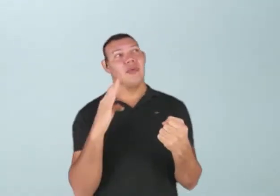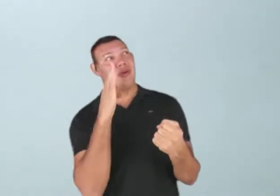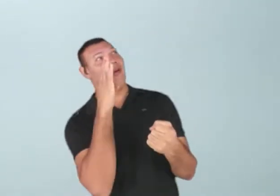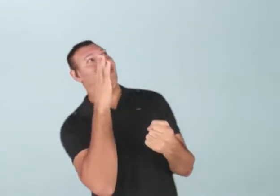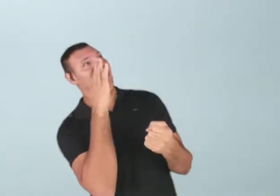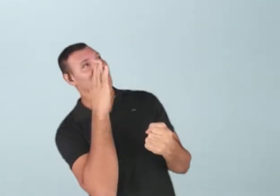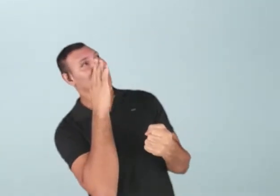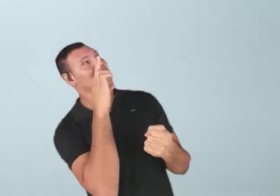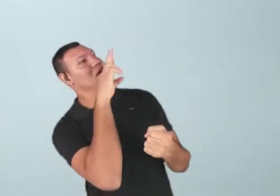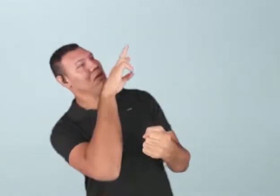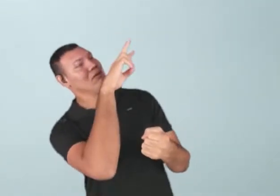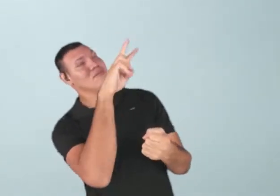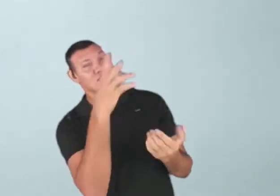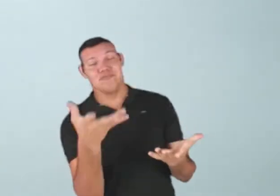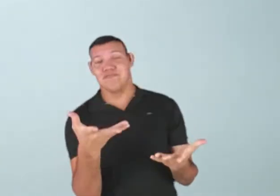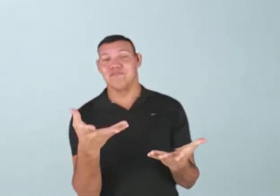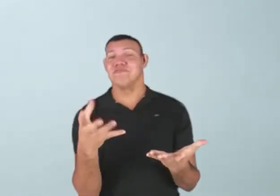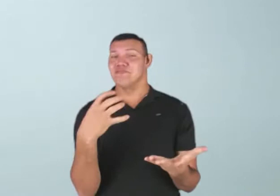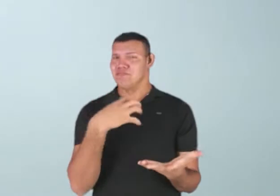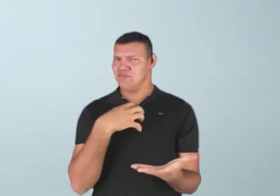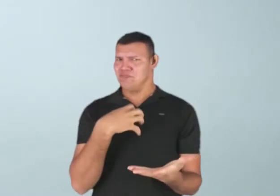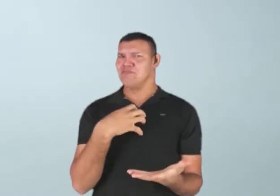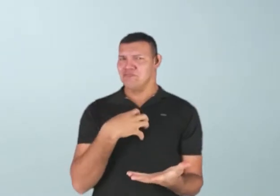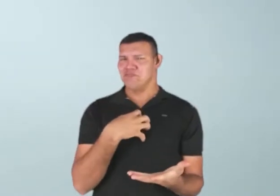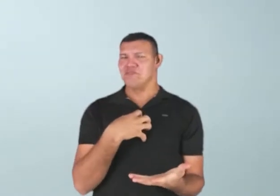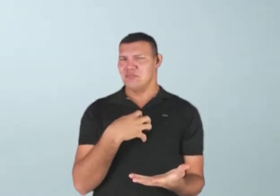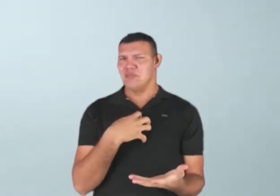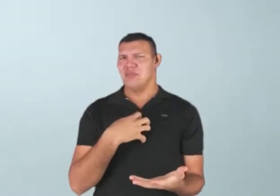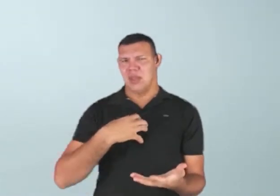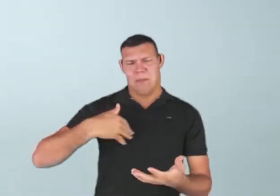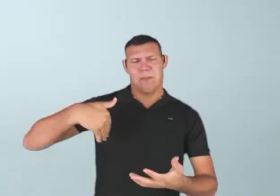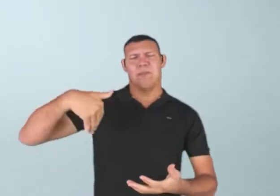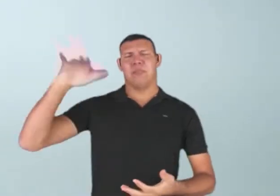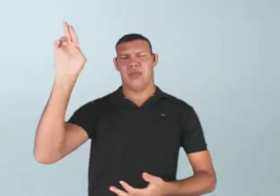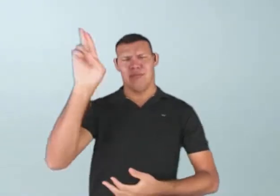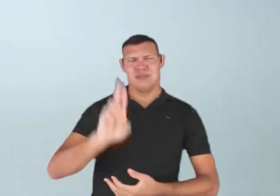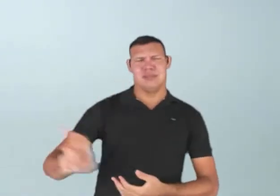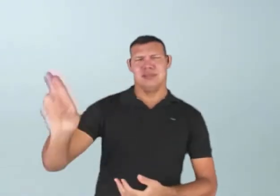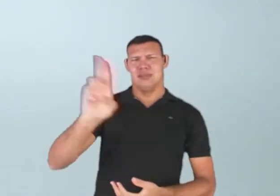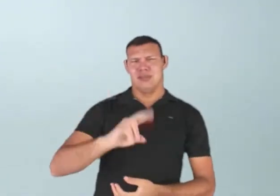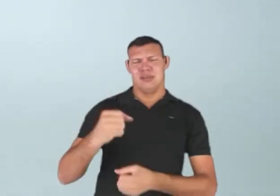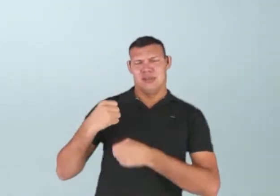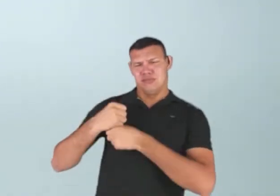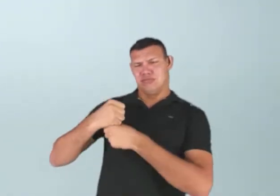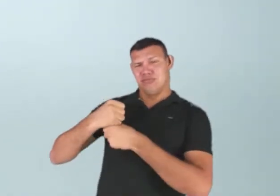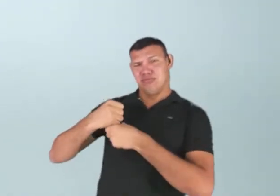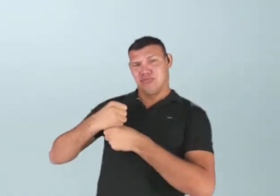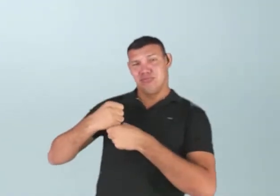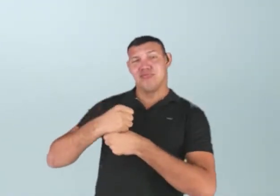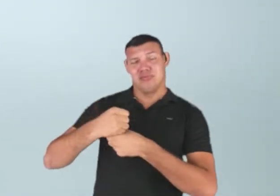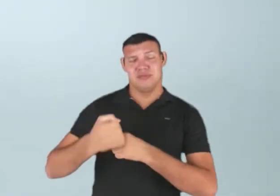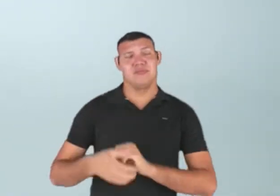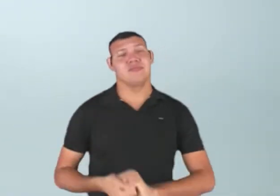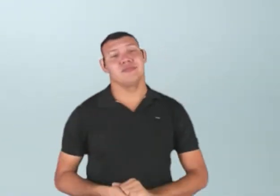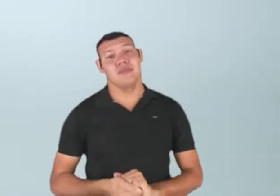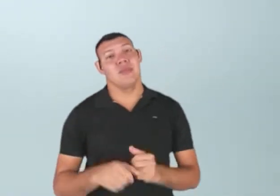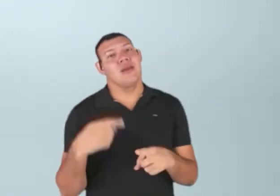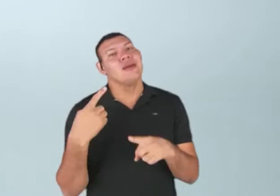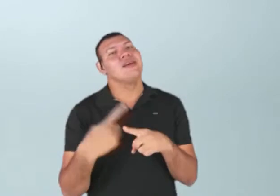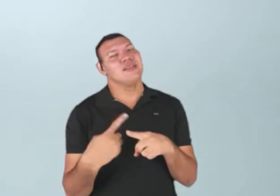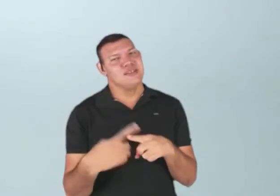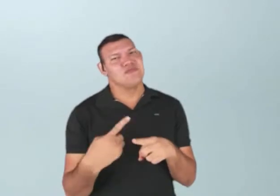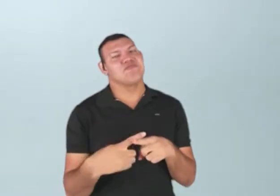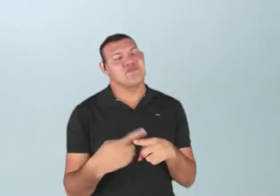das maneiras mais utilizadas pelos publicitários há anos, tá? Porque